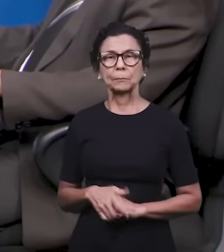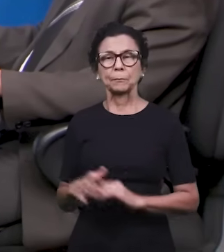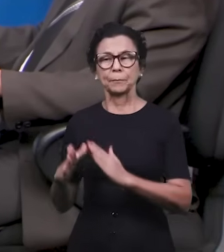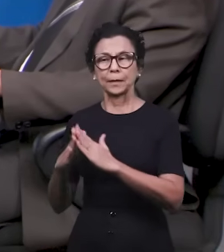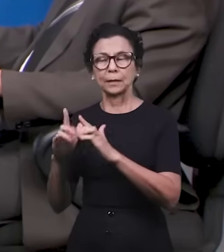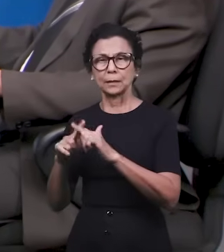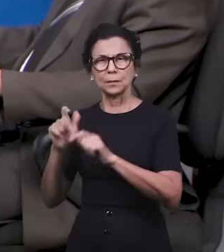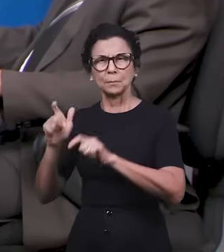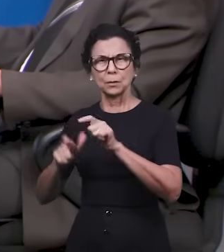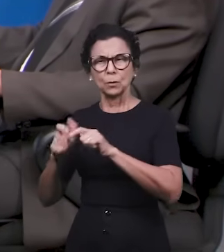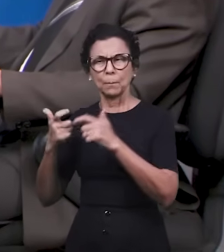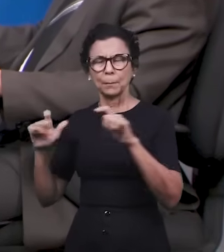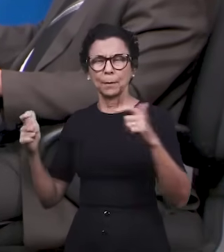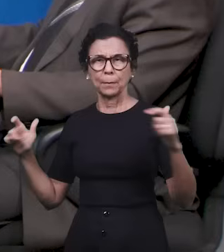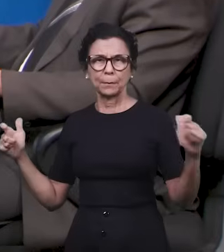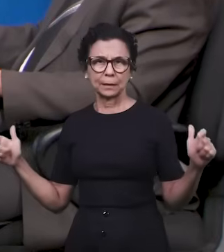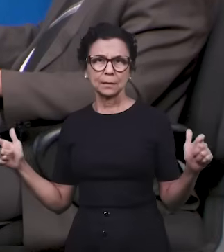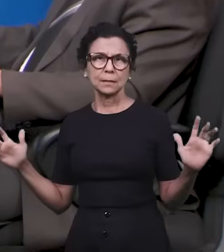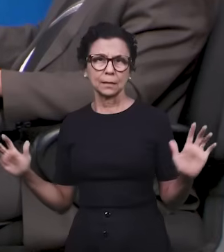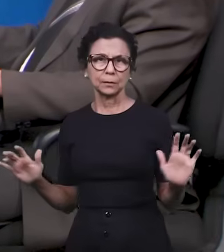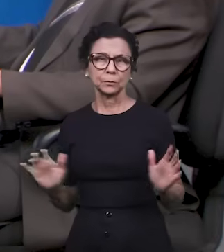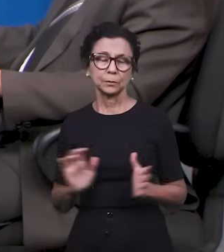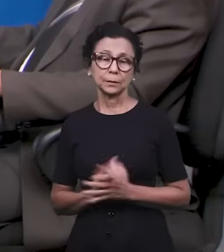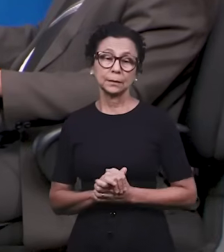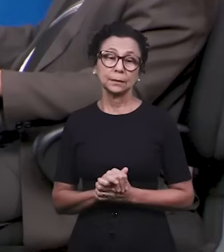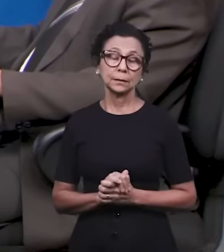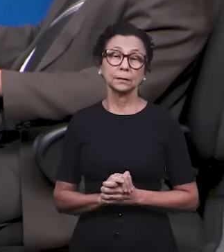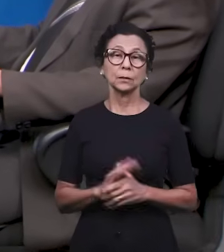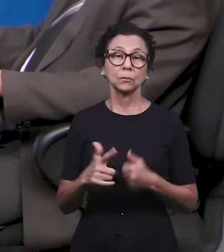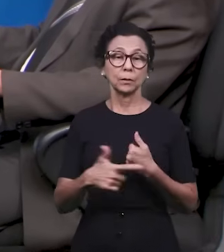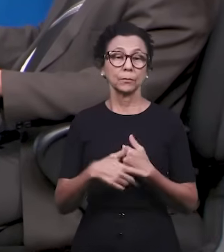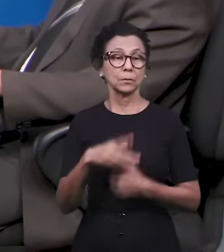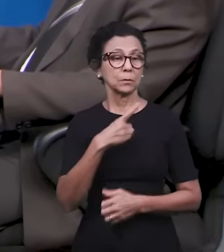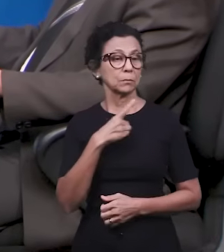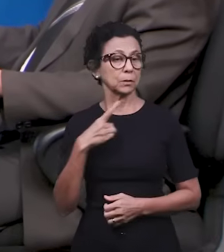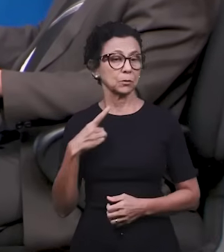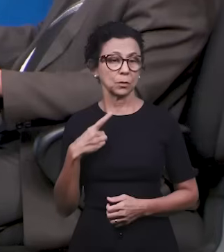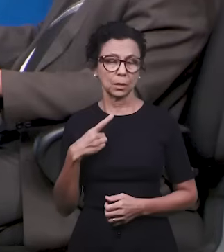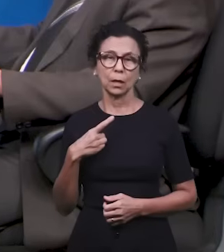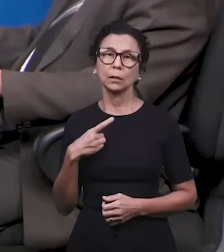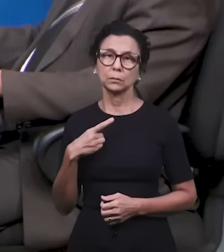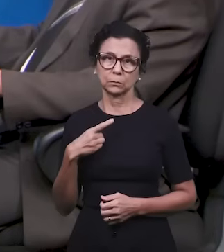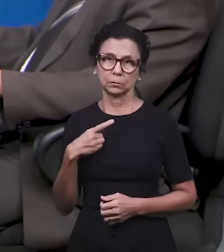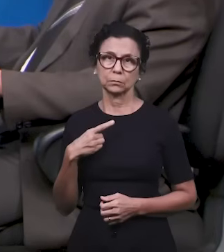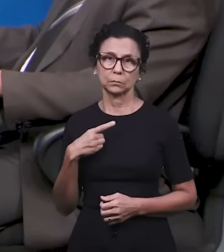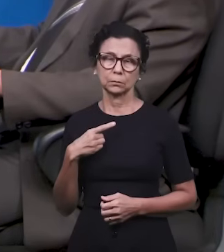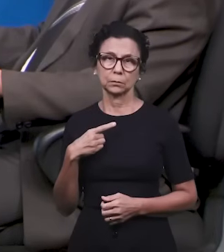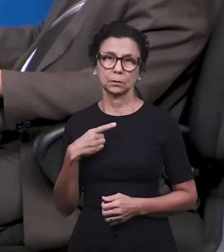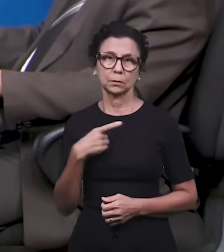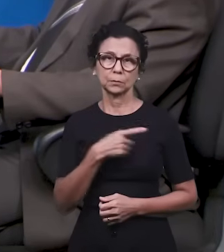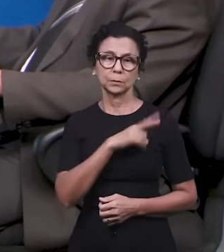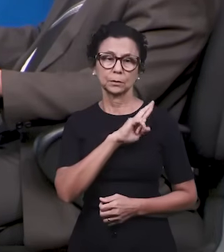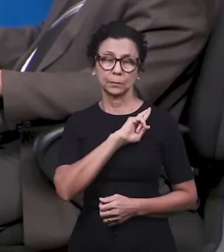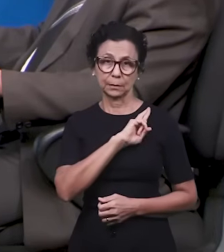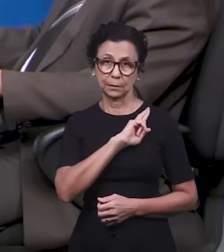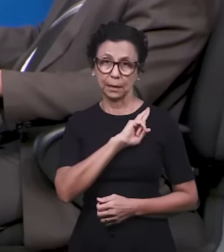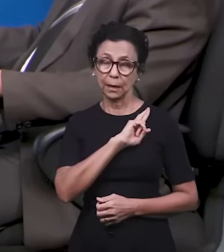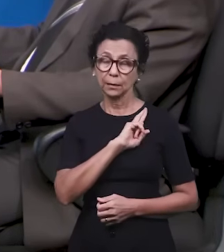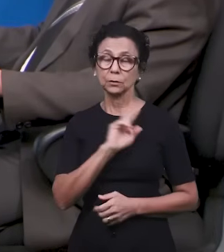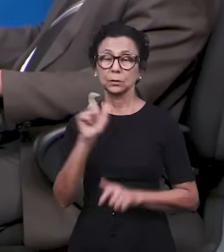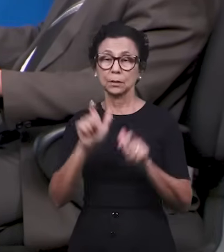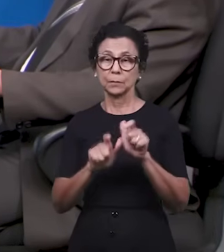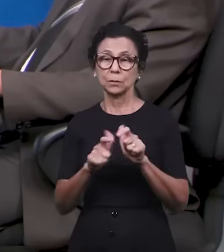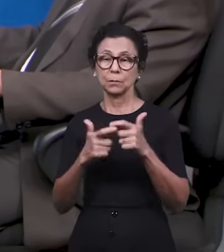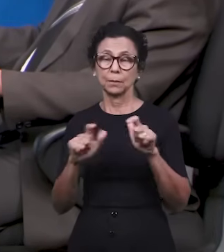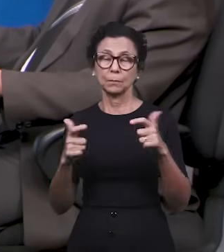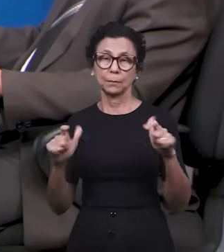ele tem como uma função principal, até para a manutenção do seu diaconato, fazer o rebanho crescer. Porque à medida que o